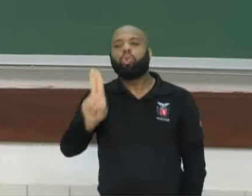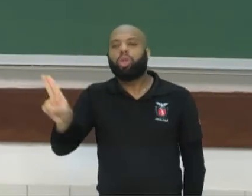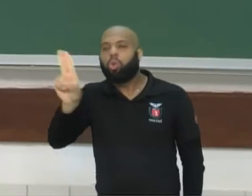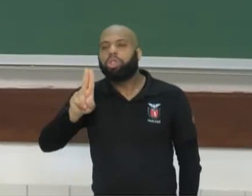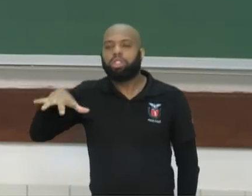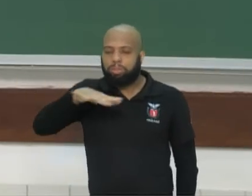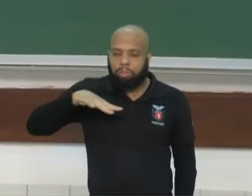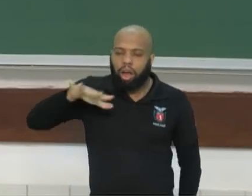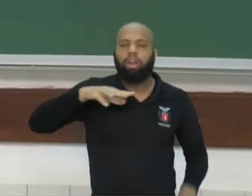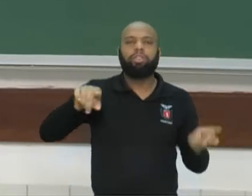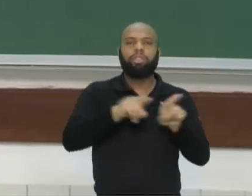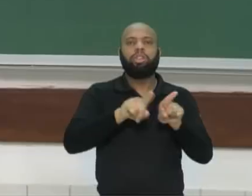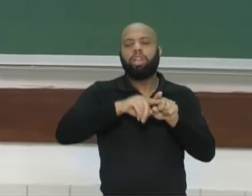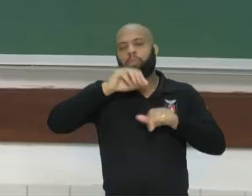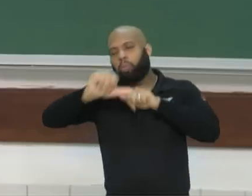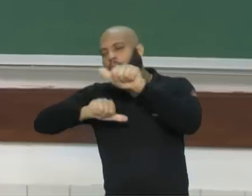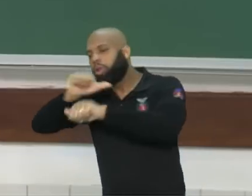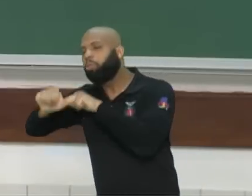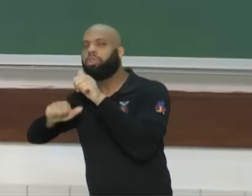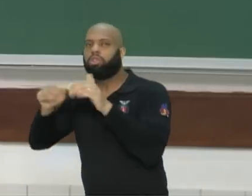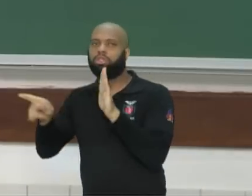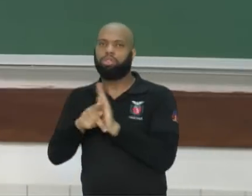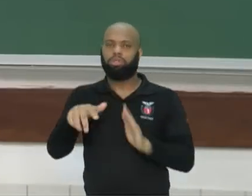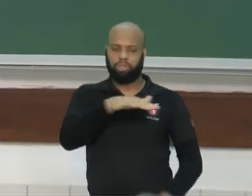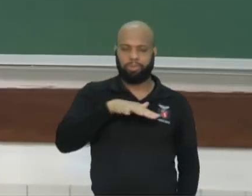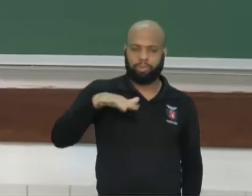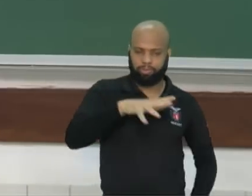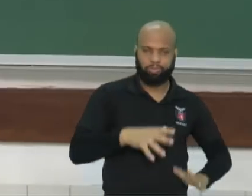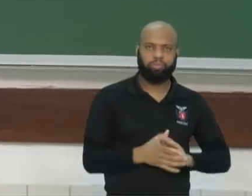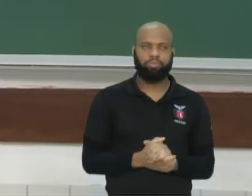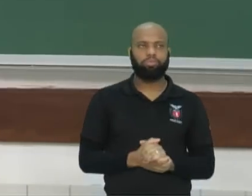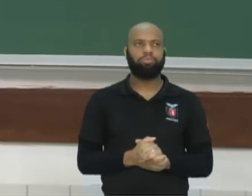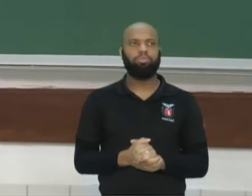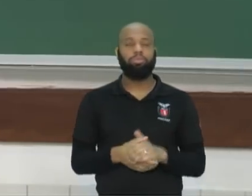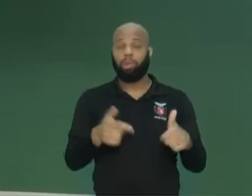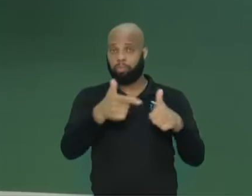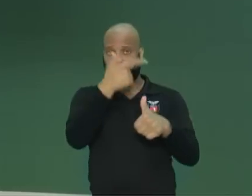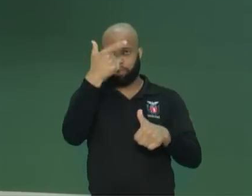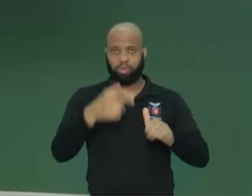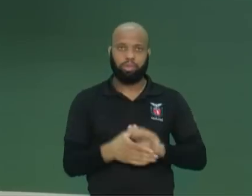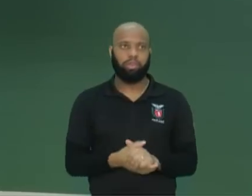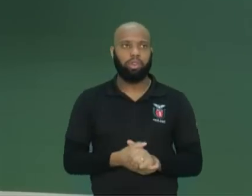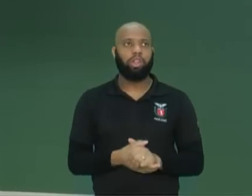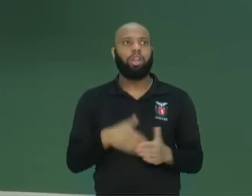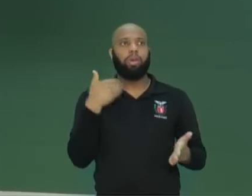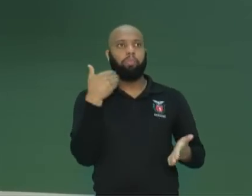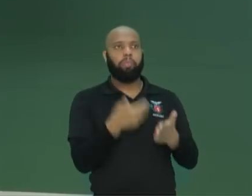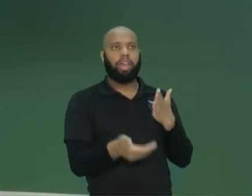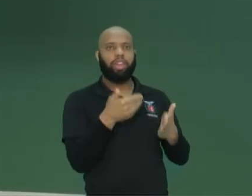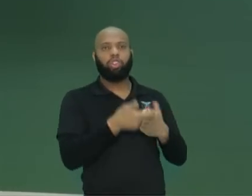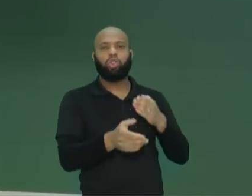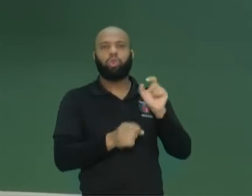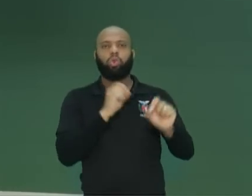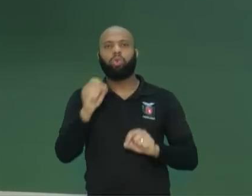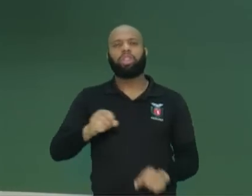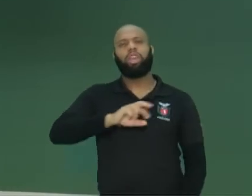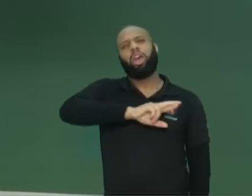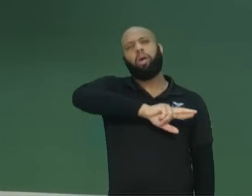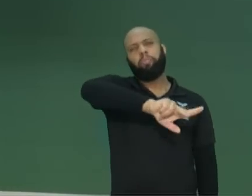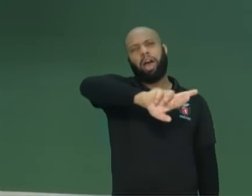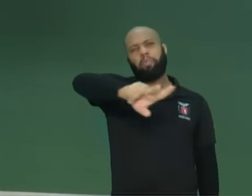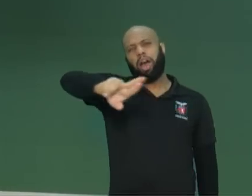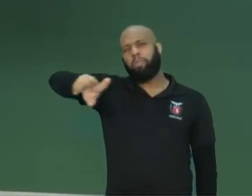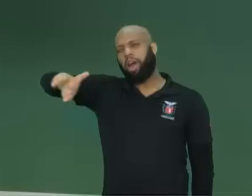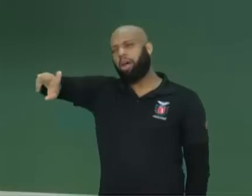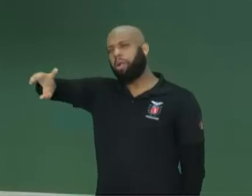espaços e pela modificação desses espaços. O primeiro deles ali que eu coloquei é a perda da biodiversidade. O que